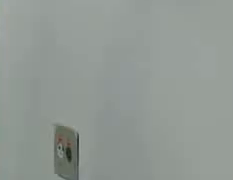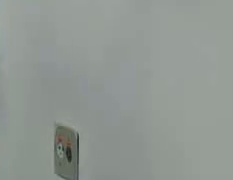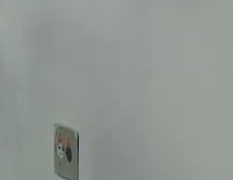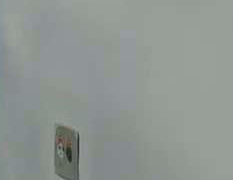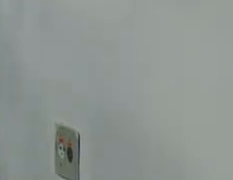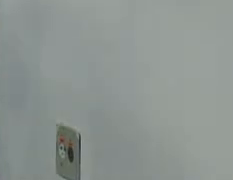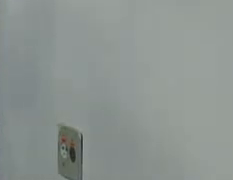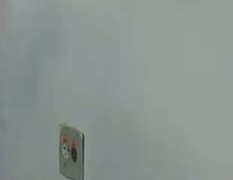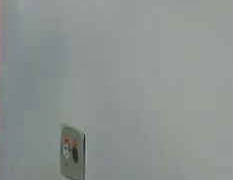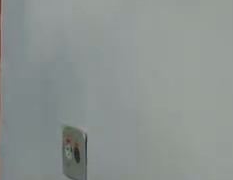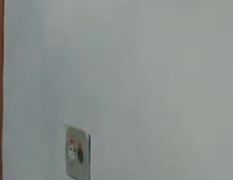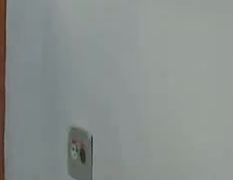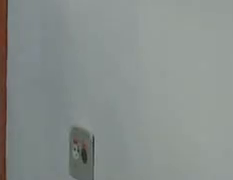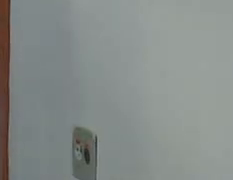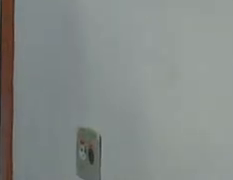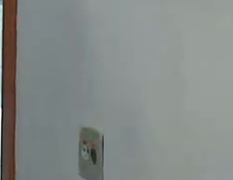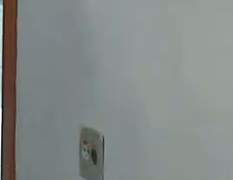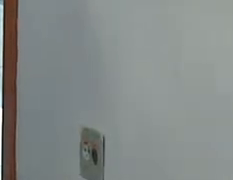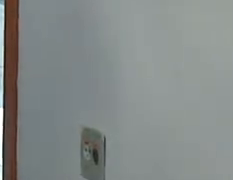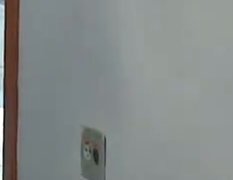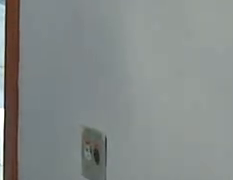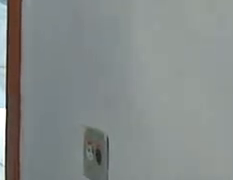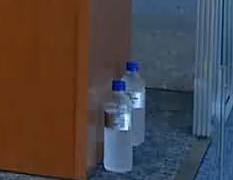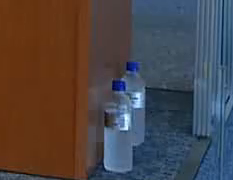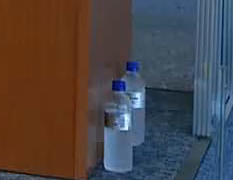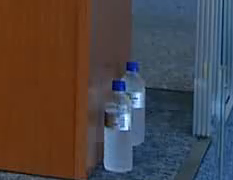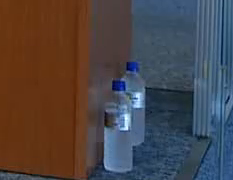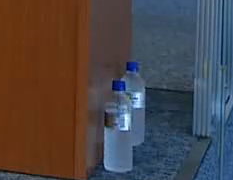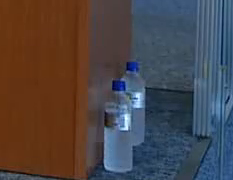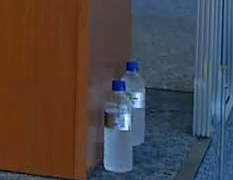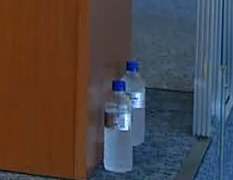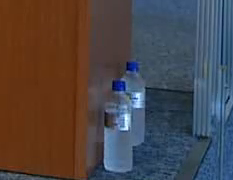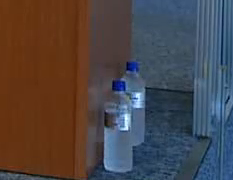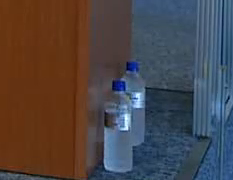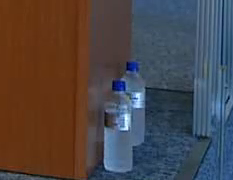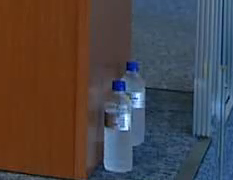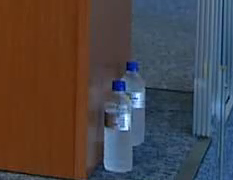Caio Junqueira, da ONG Abrigo Independente.